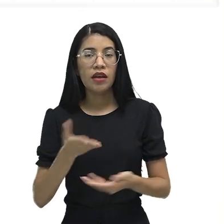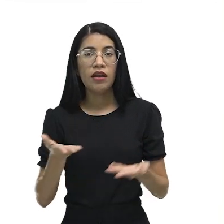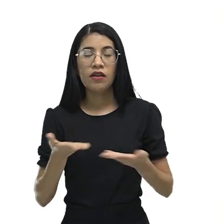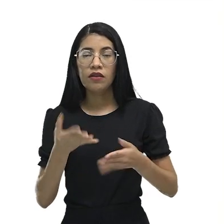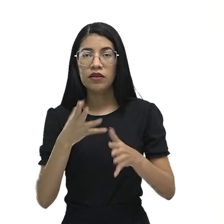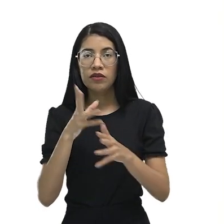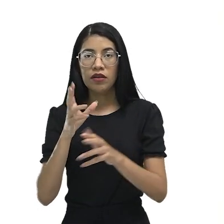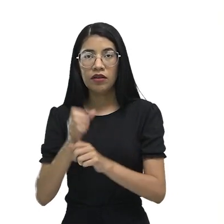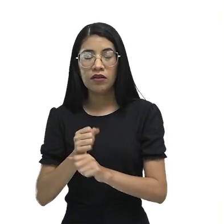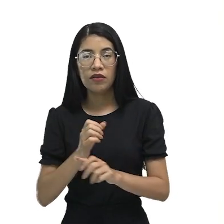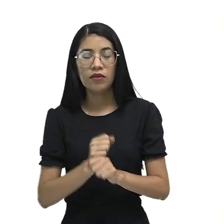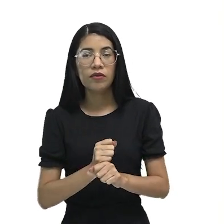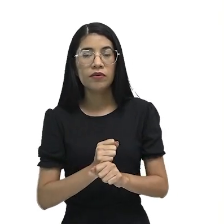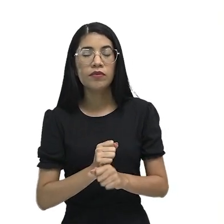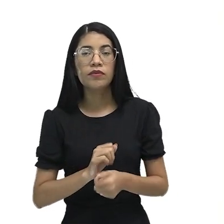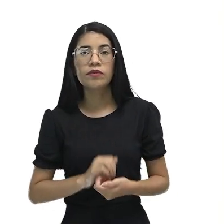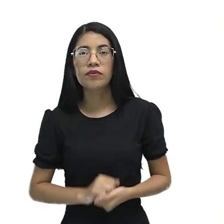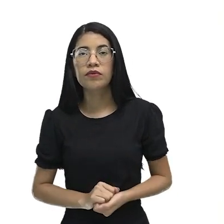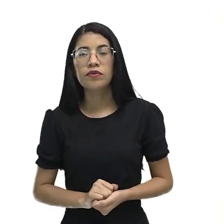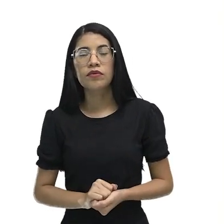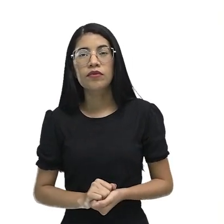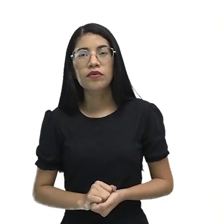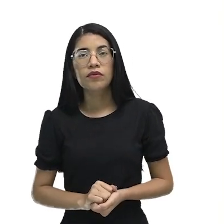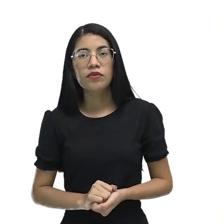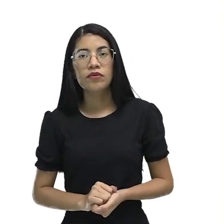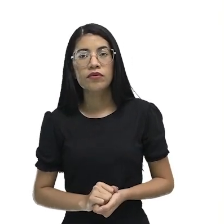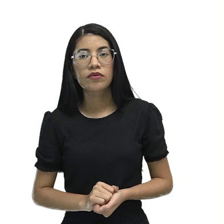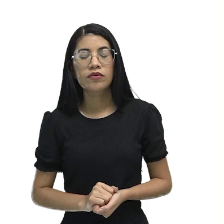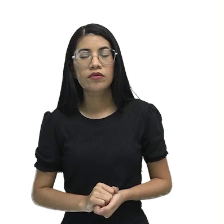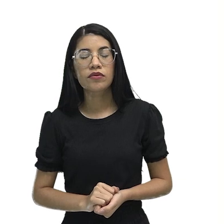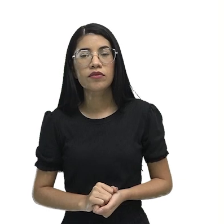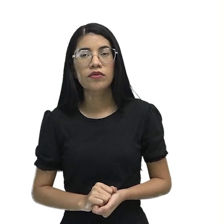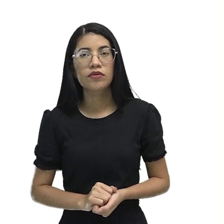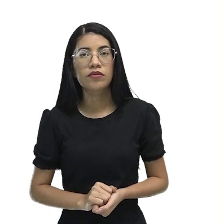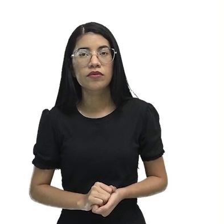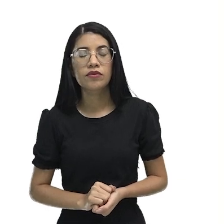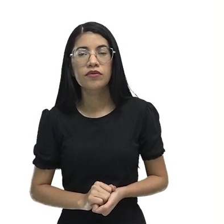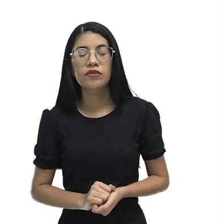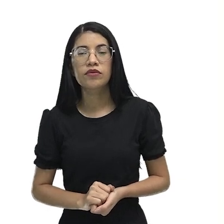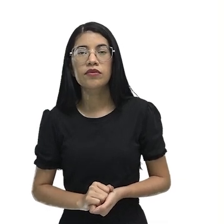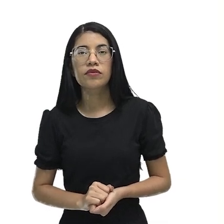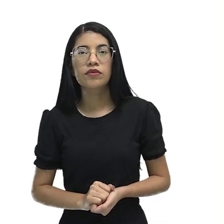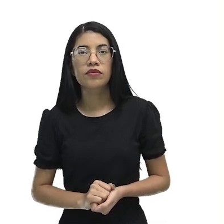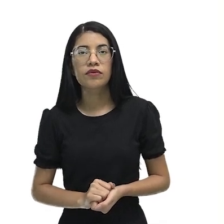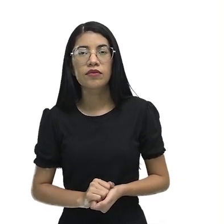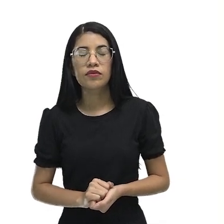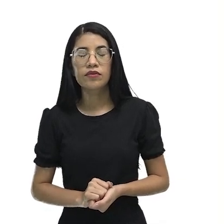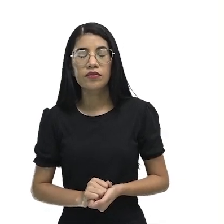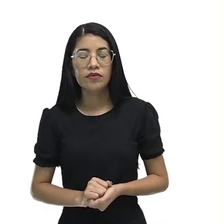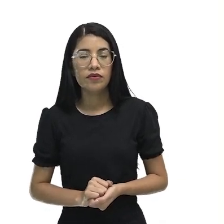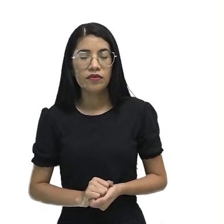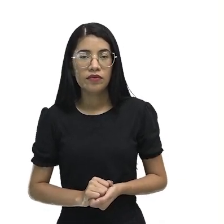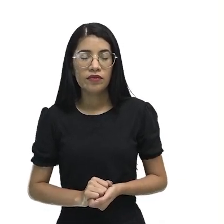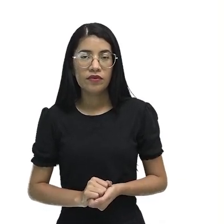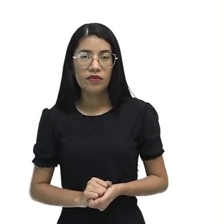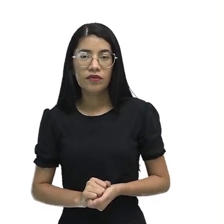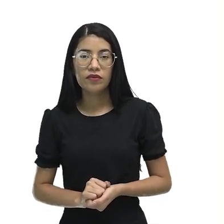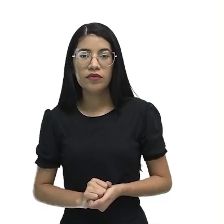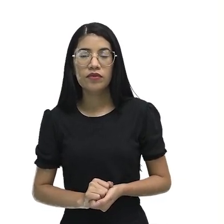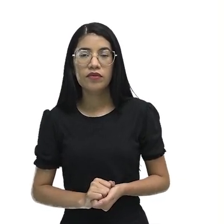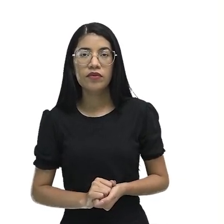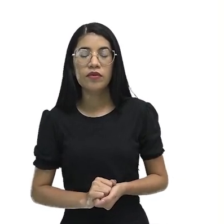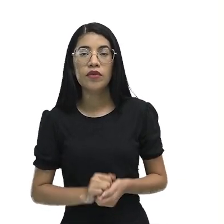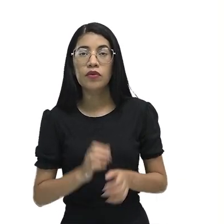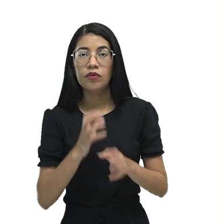agora resolver a nossa proporção. Vamos lá? Olha só, eu vou fazer um